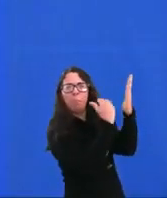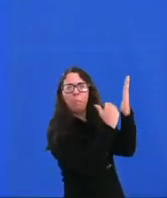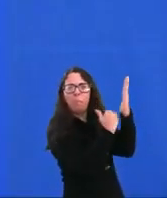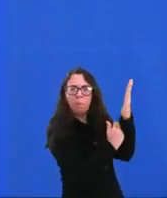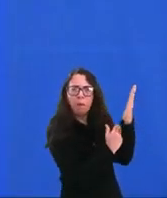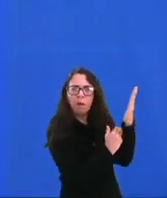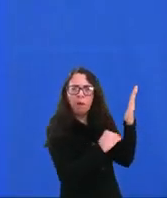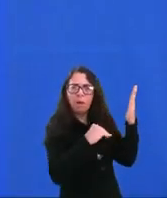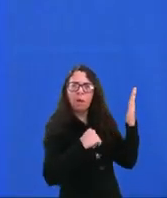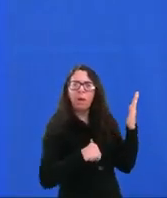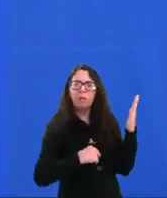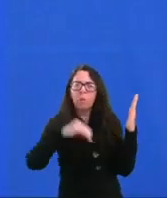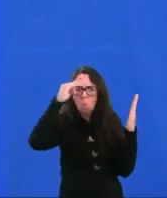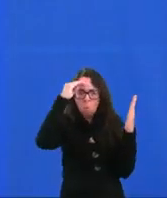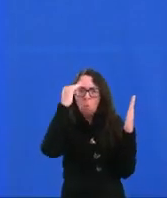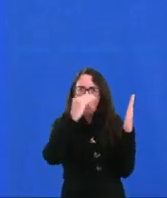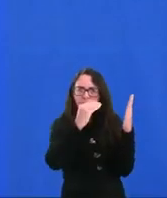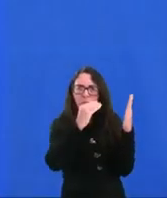Cristo.